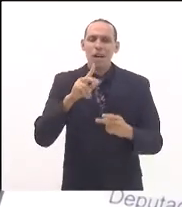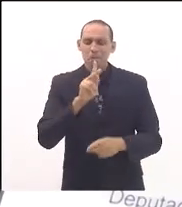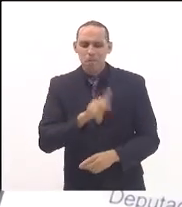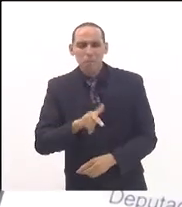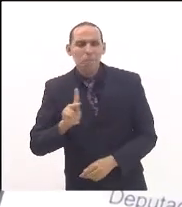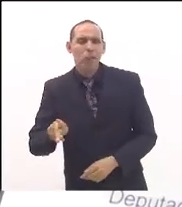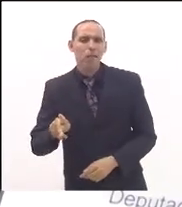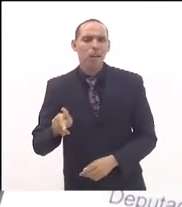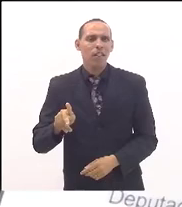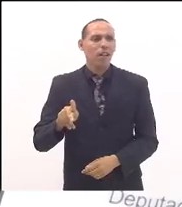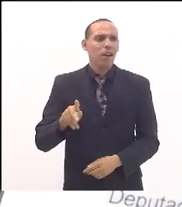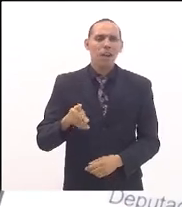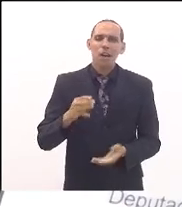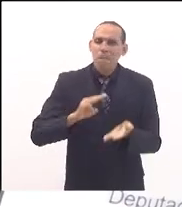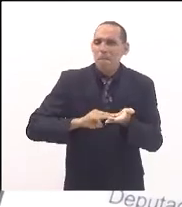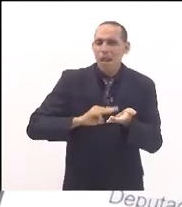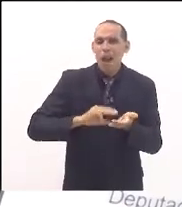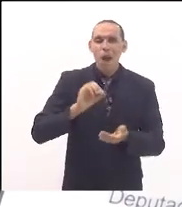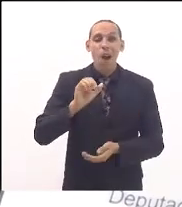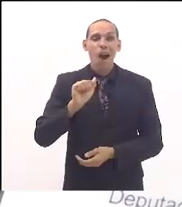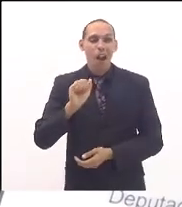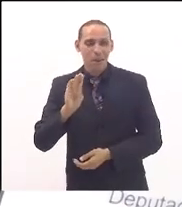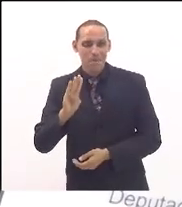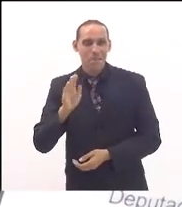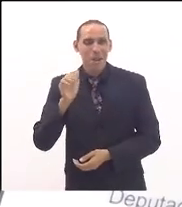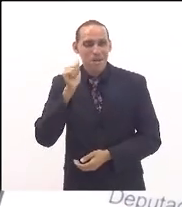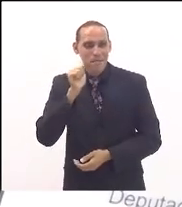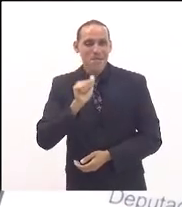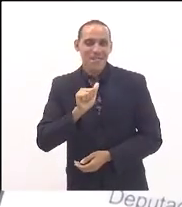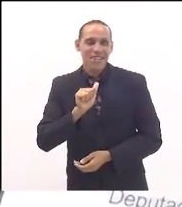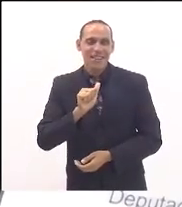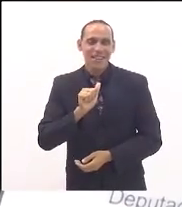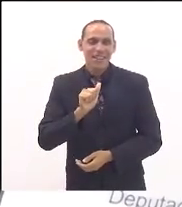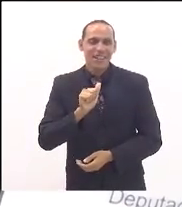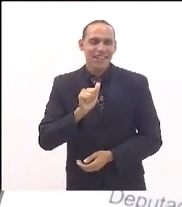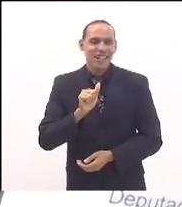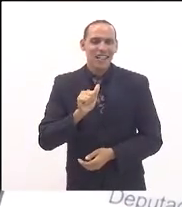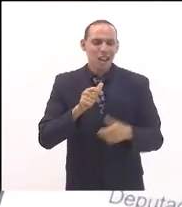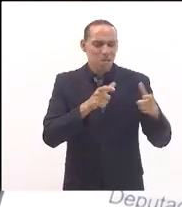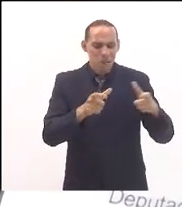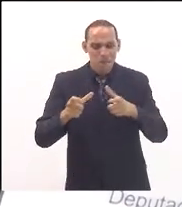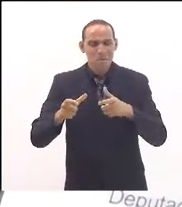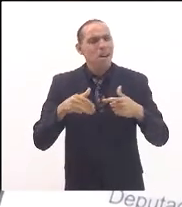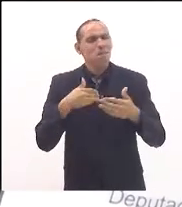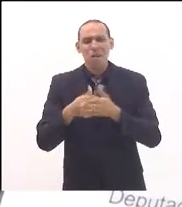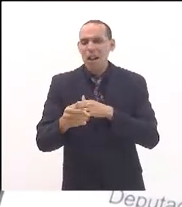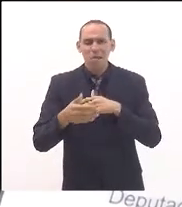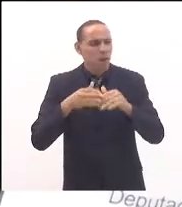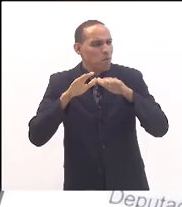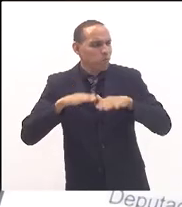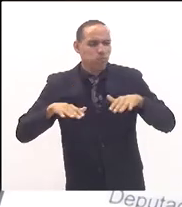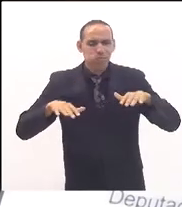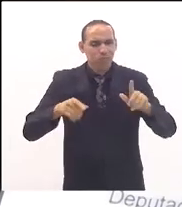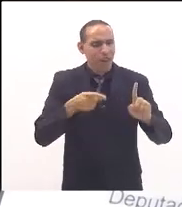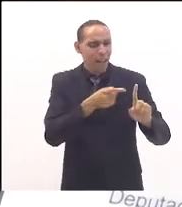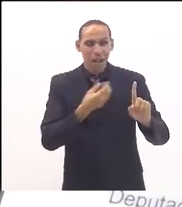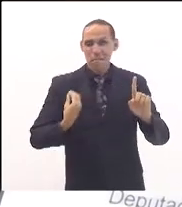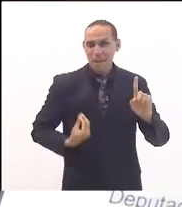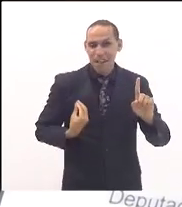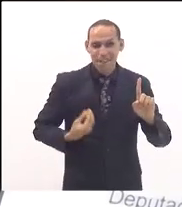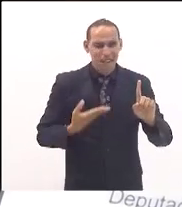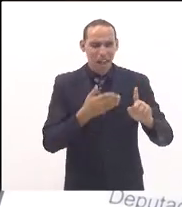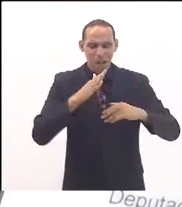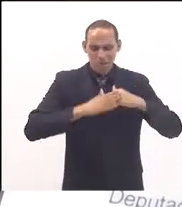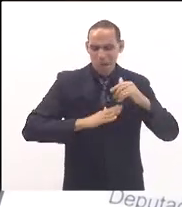professora encontro membro da OAB mulher e todo e qualquer outro lugar que ela esteja a Flávia terá